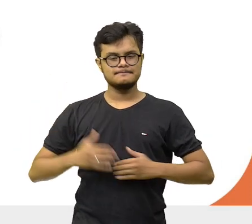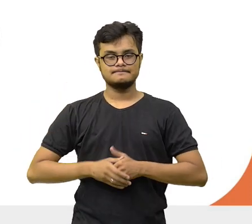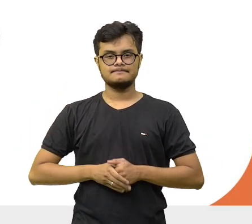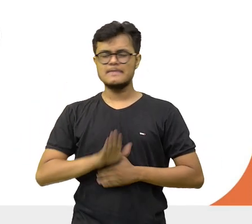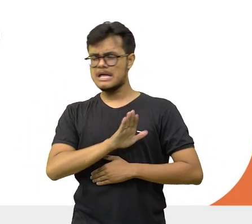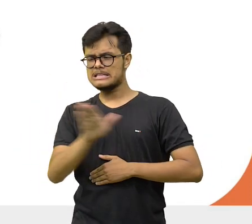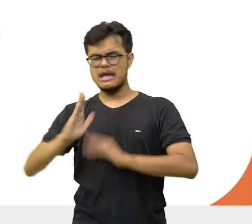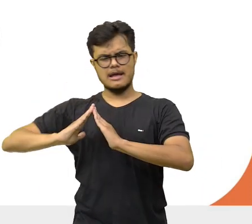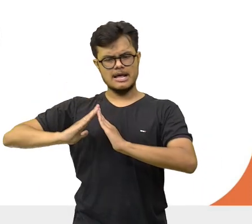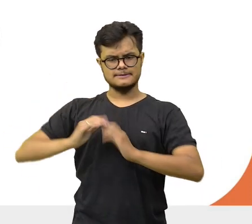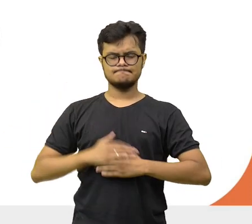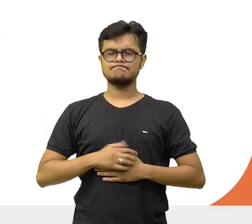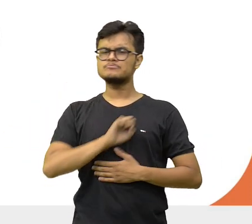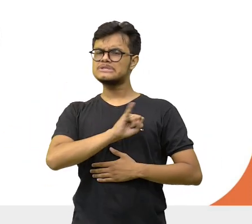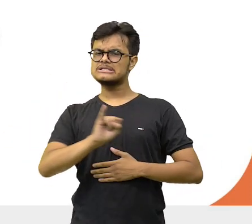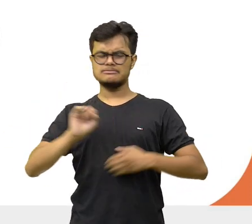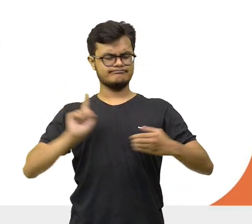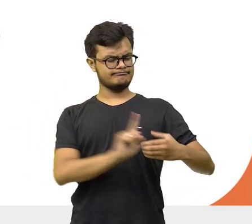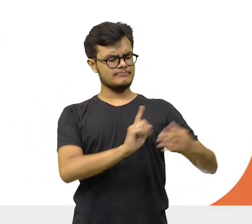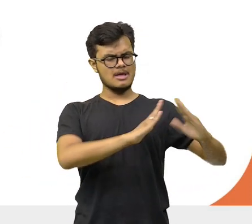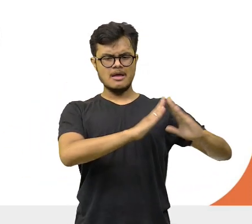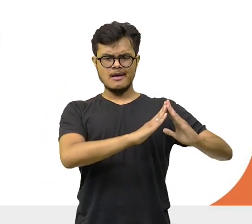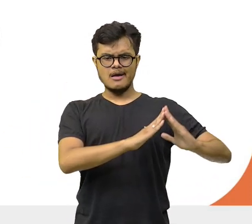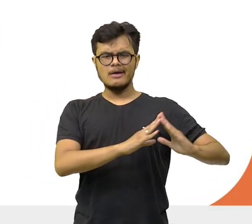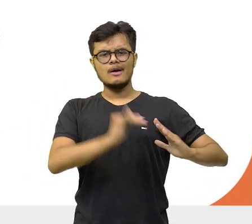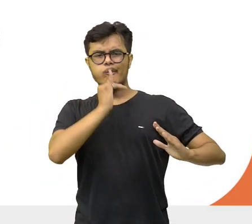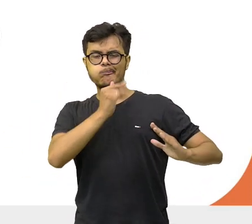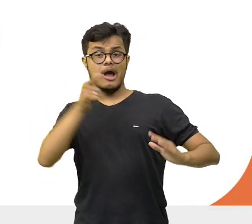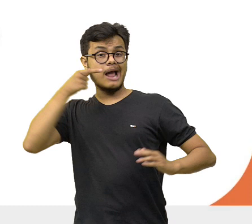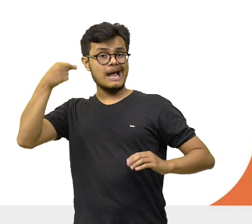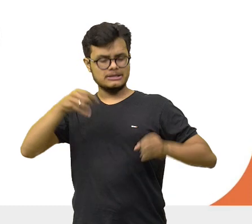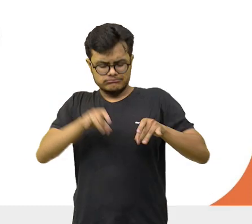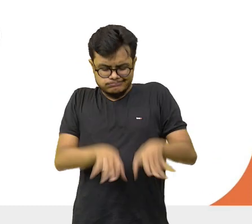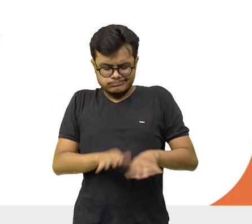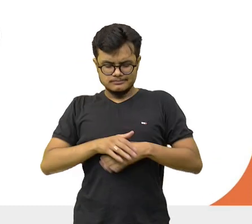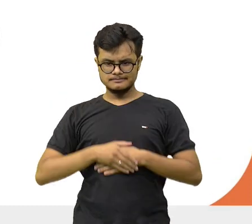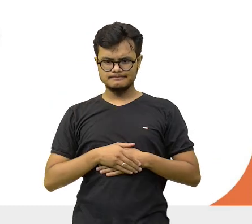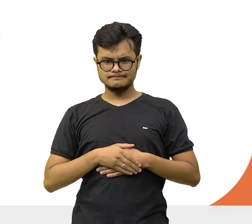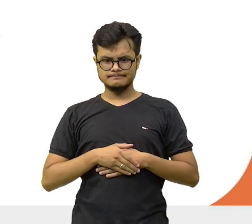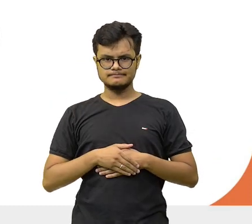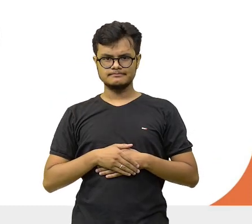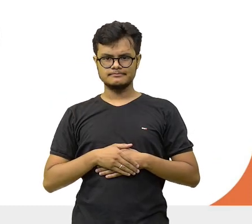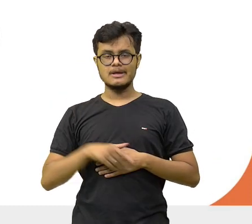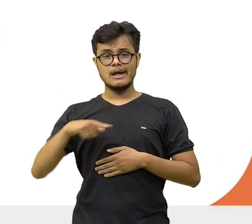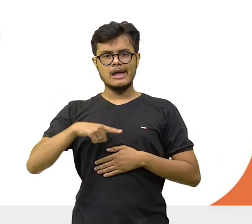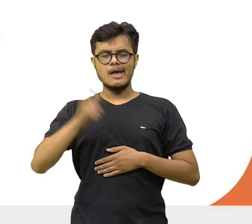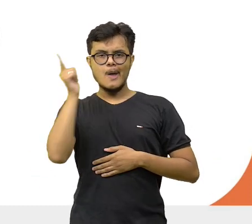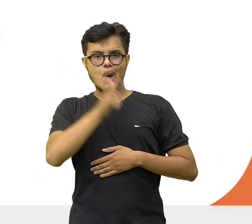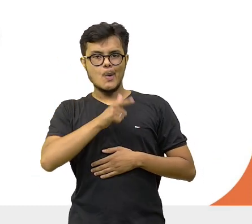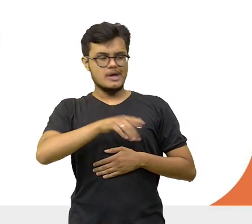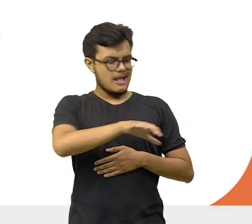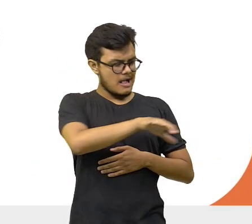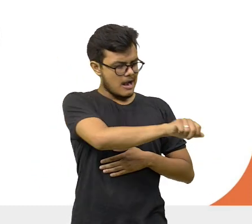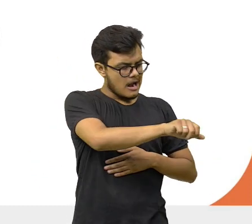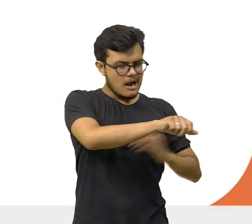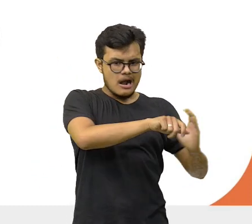casa. Ao se aproximar da porta, a moça deixou a gata no chão e tocou a mão na maçaneta,